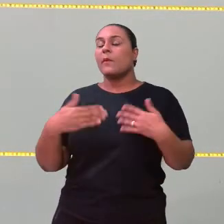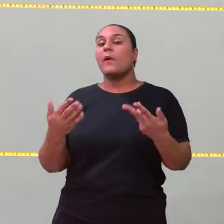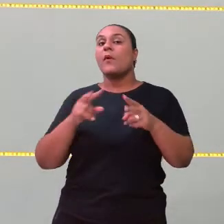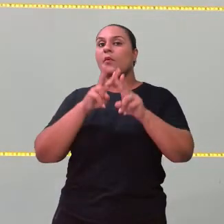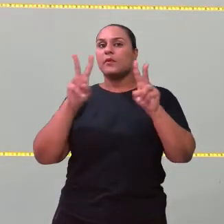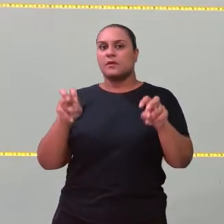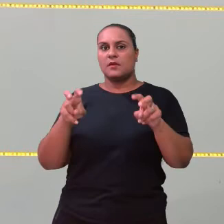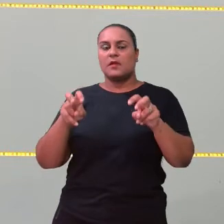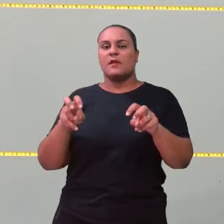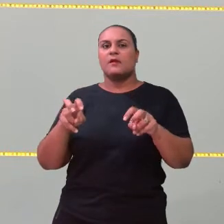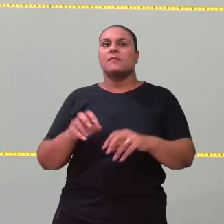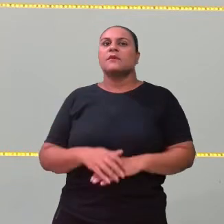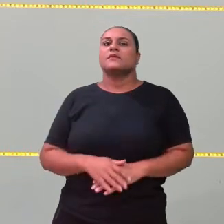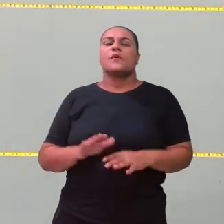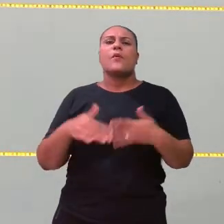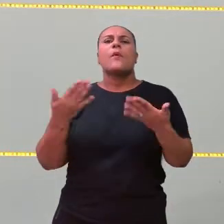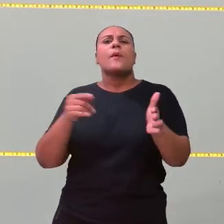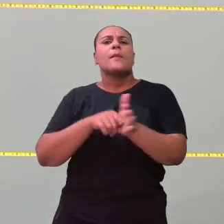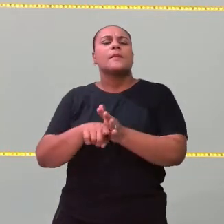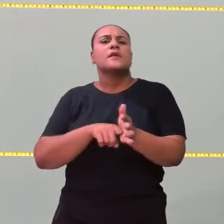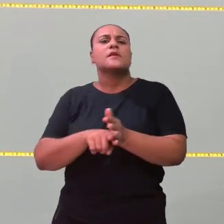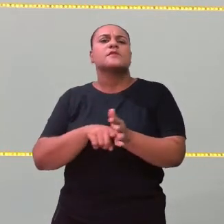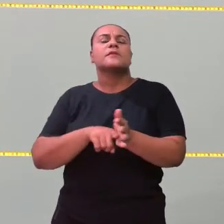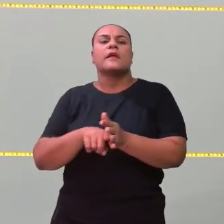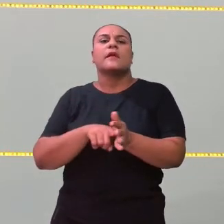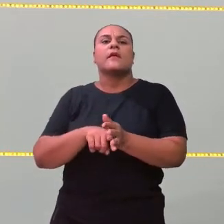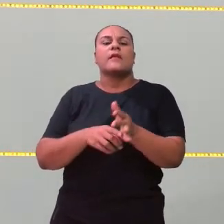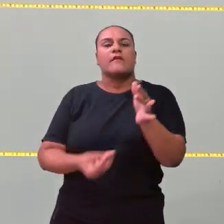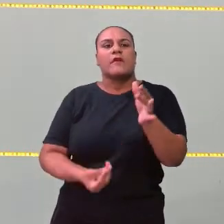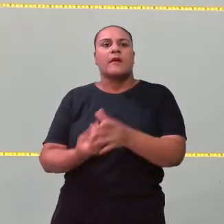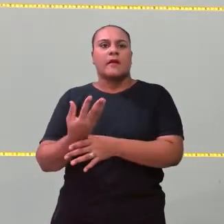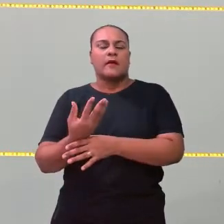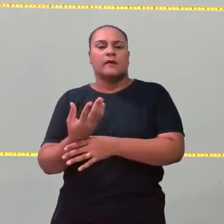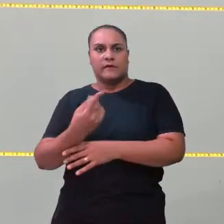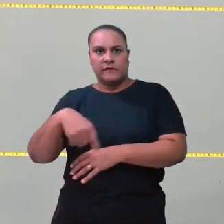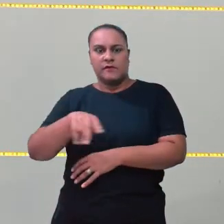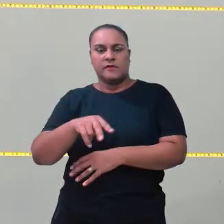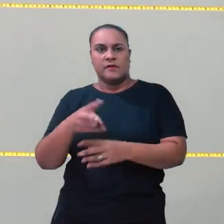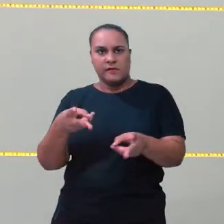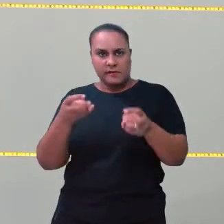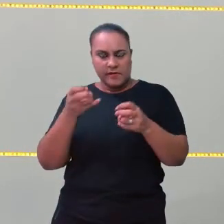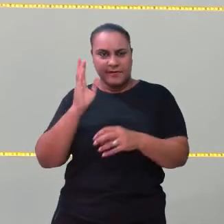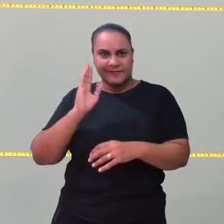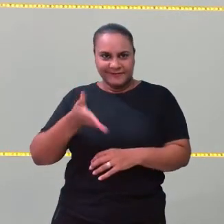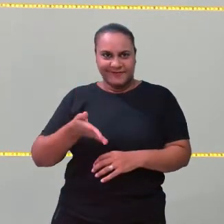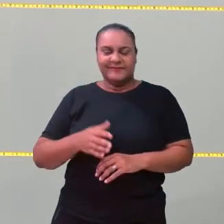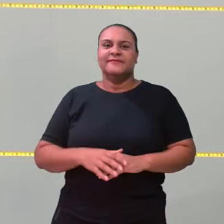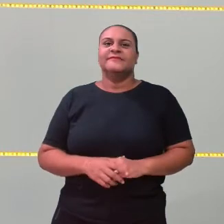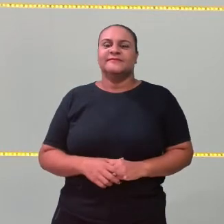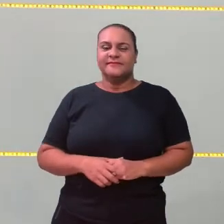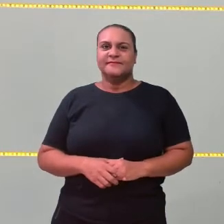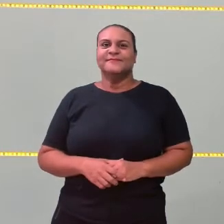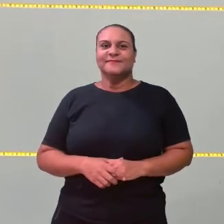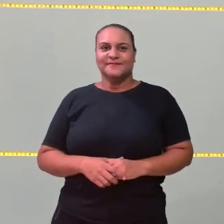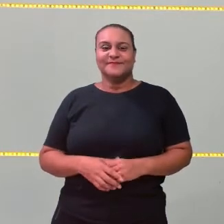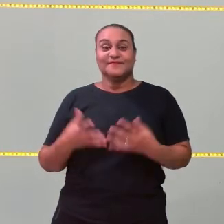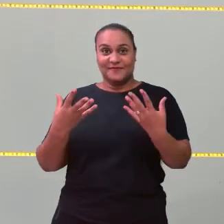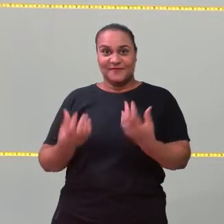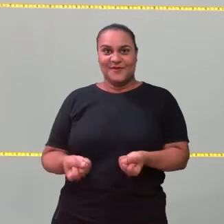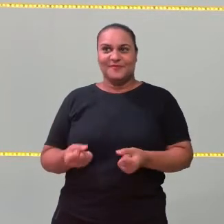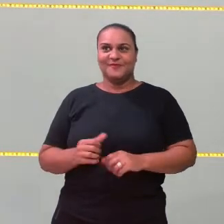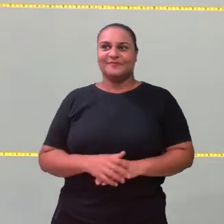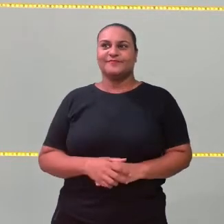está falando aí nessa tabela? Qual foi a pesquisa que foi feita? Vocês já identificaram? Então, vamos